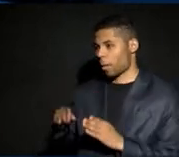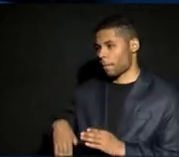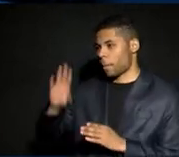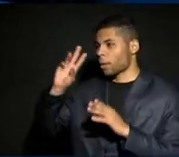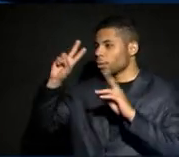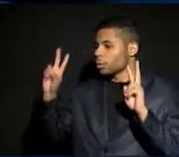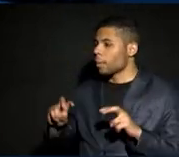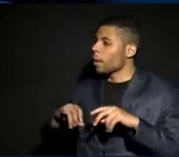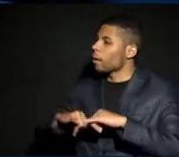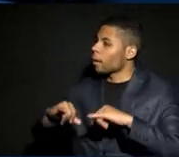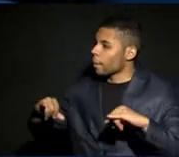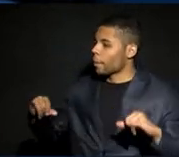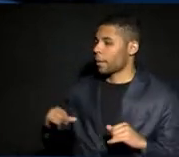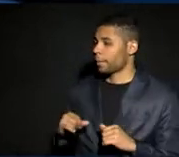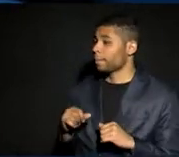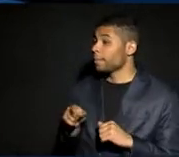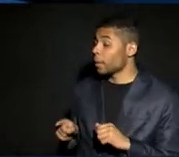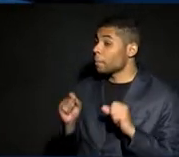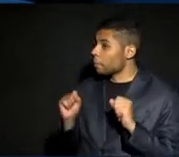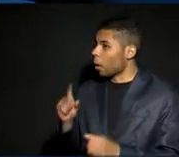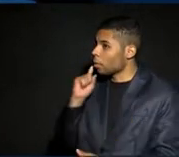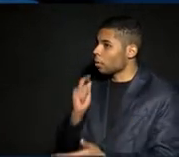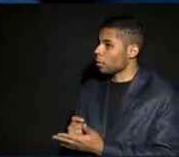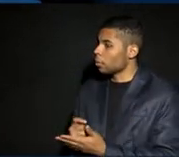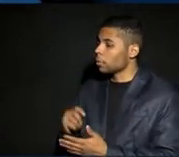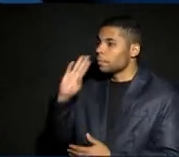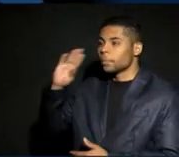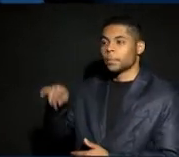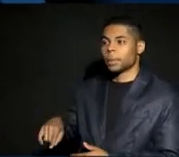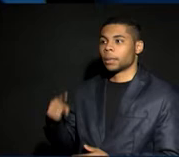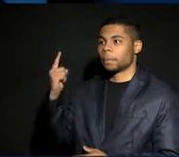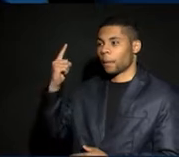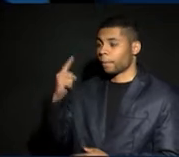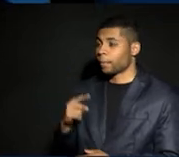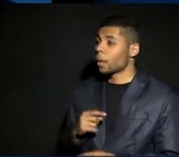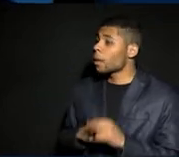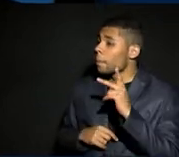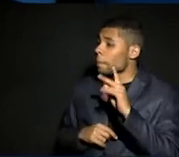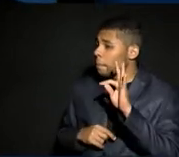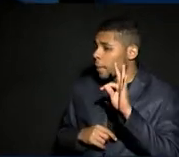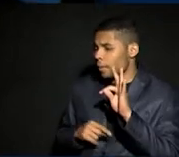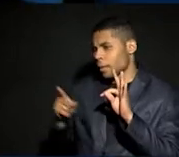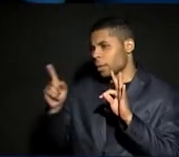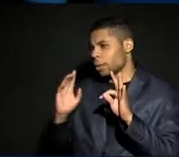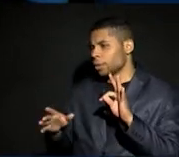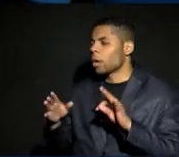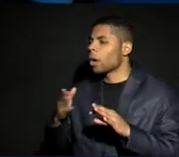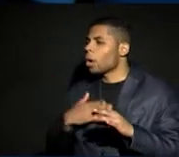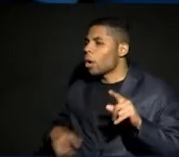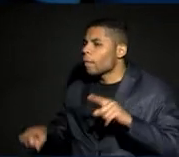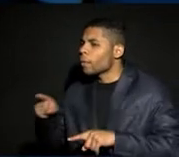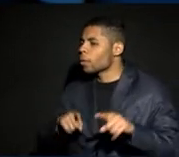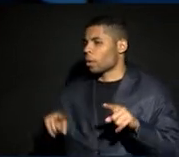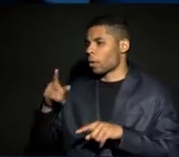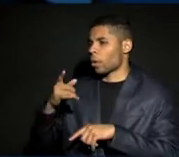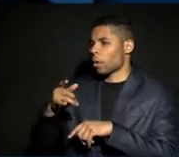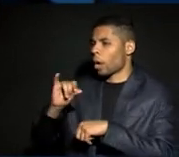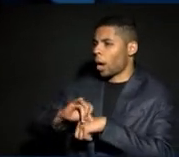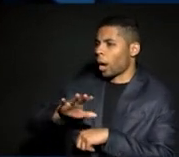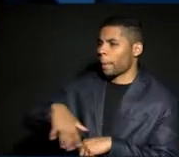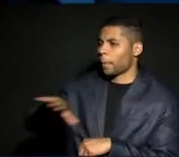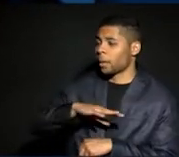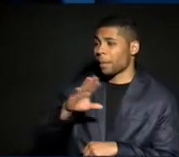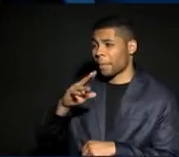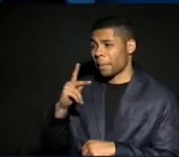das campanhas e aquela que pode decidir as eleições. O PT, historicamente, o senhor governou a capital, mas o PT, historicamente,